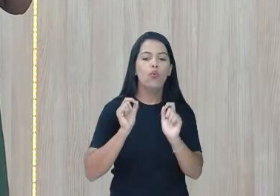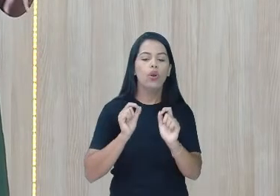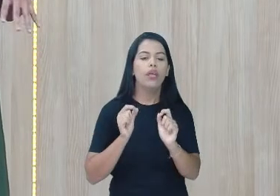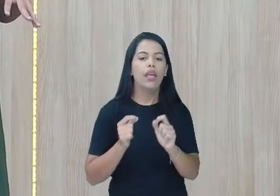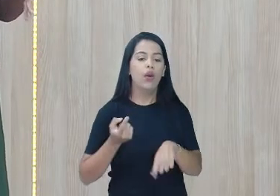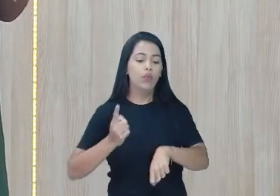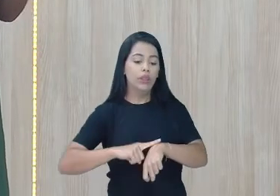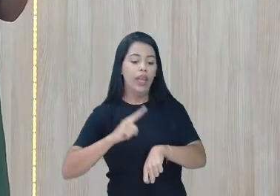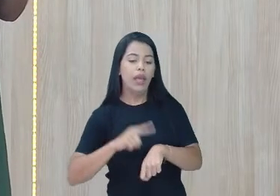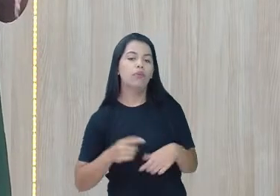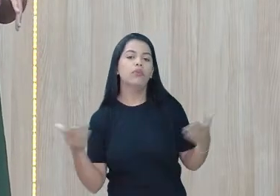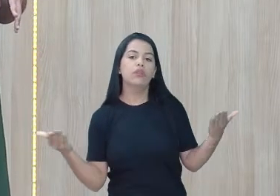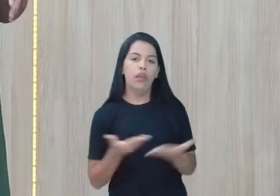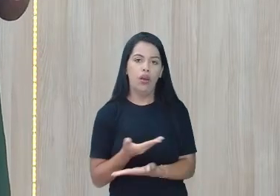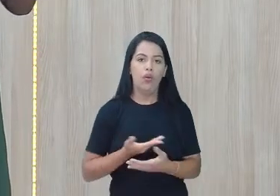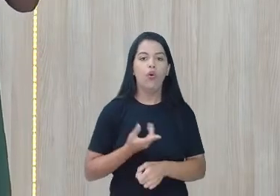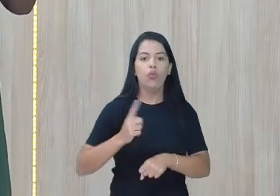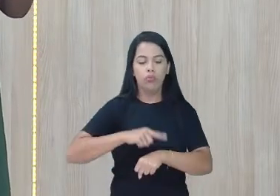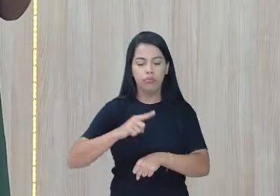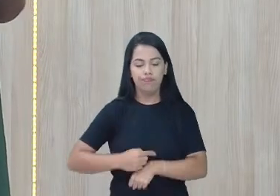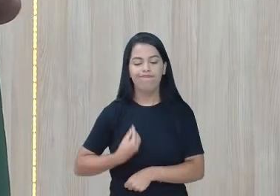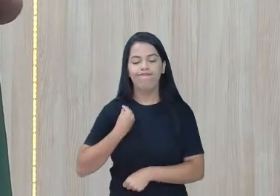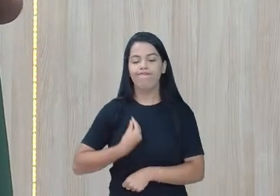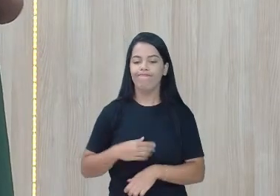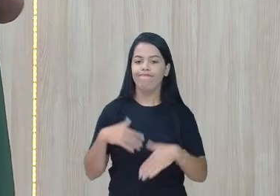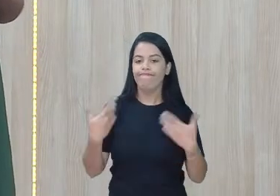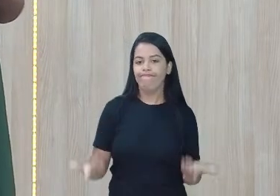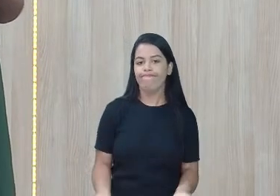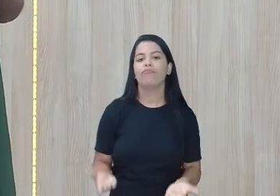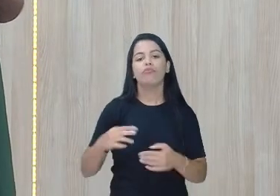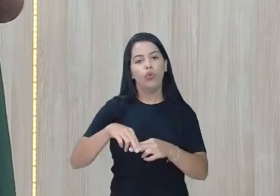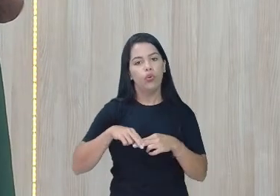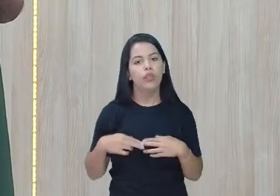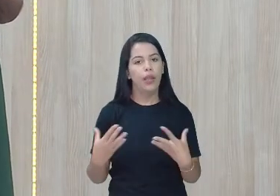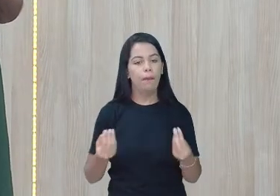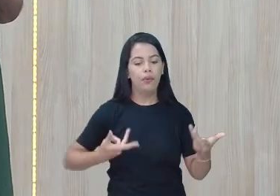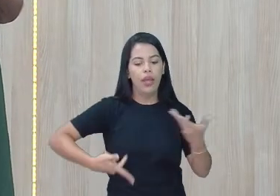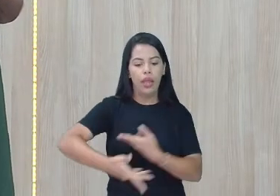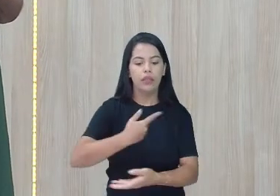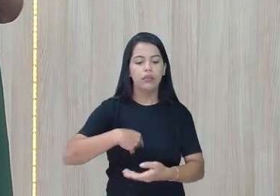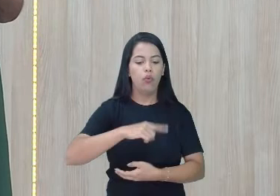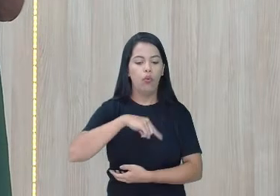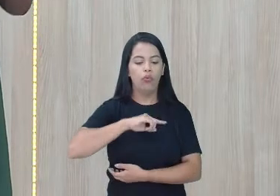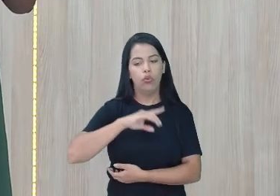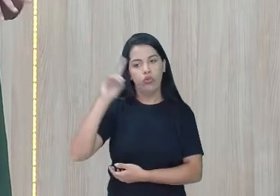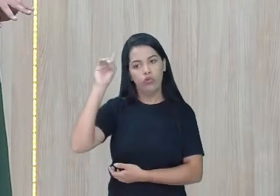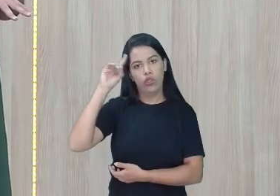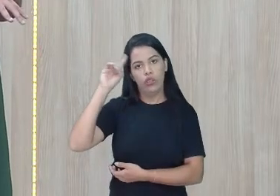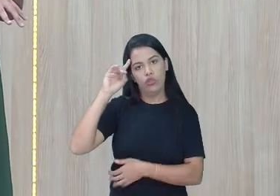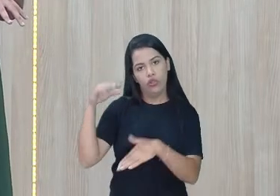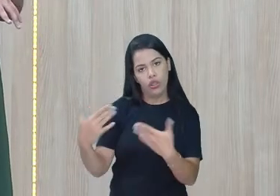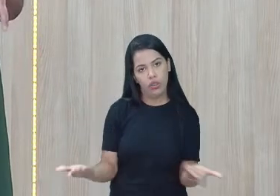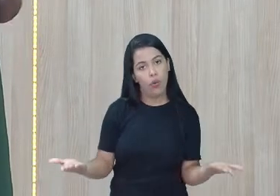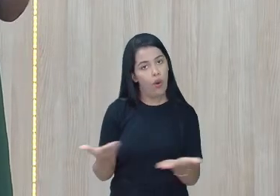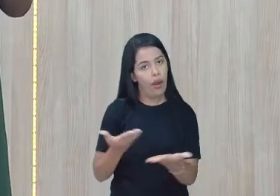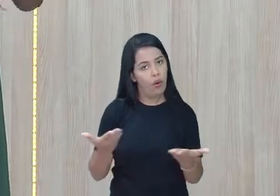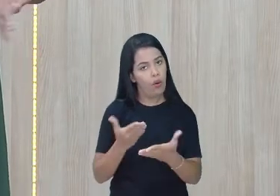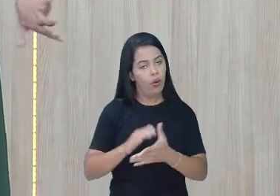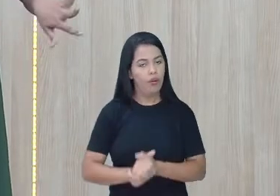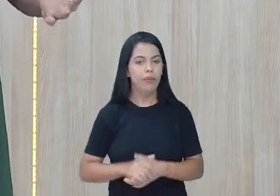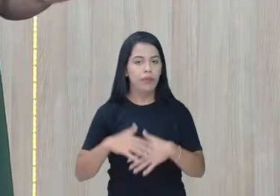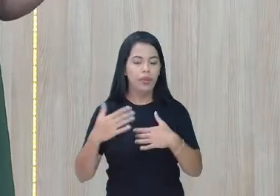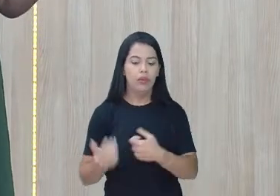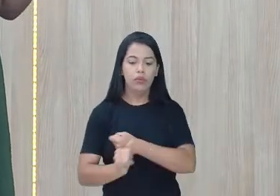de agora, o tempo presente. Por isso é que ela está tão associada ao nosso cotidiano, ao presente de hoje, tá certo? A